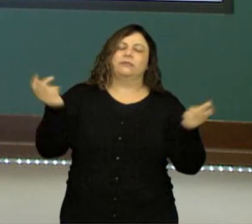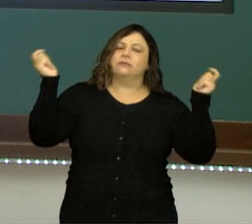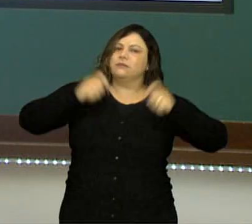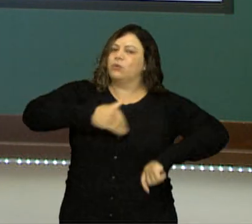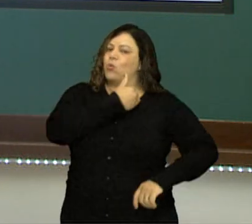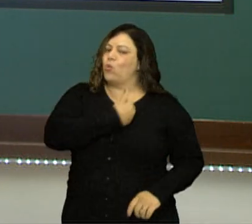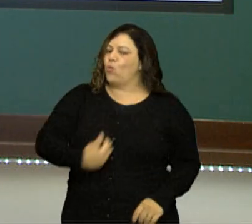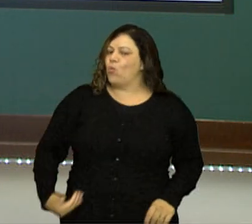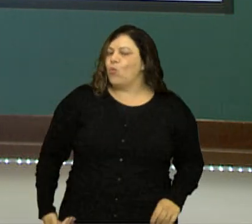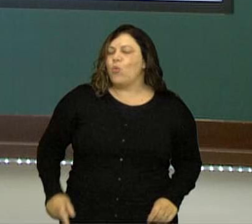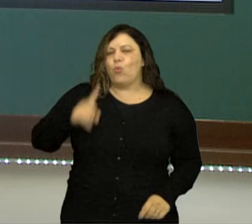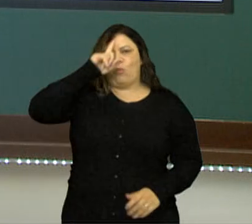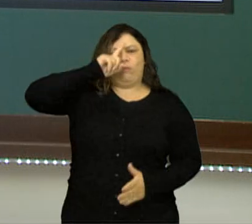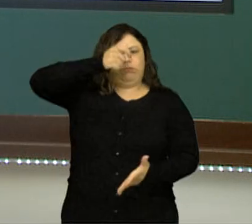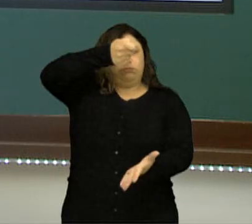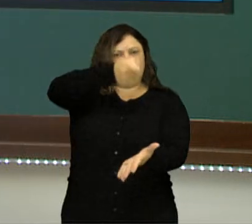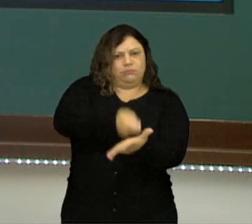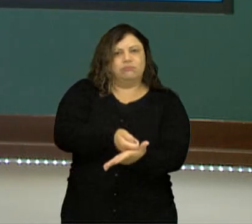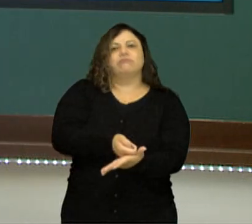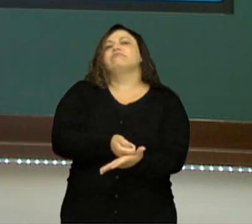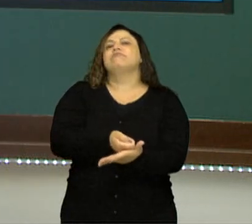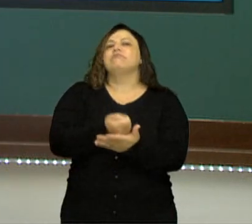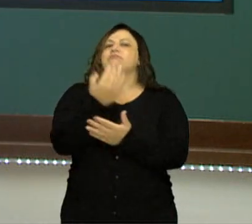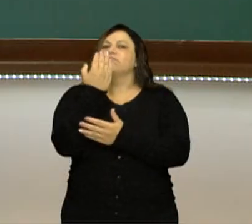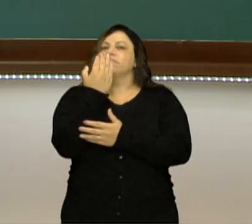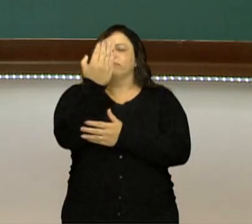autoritário de Joseph Stalin à frente da União